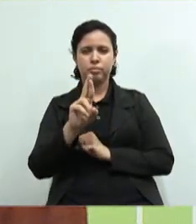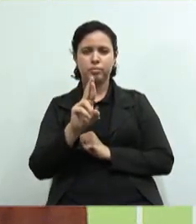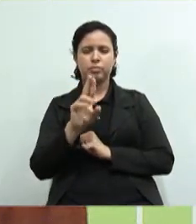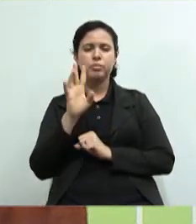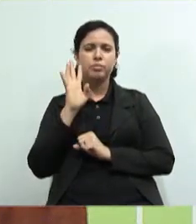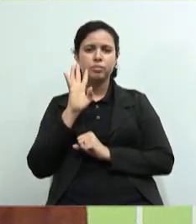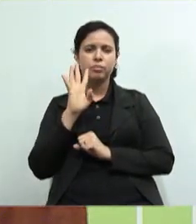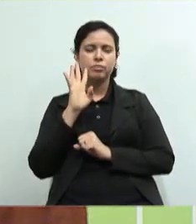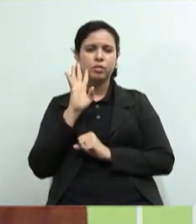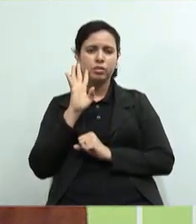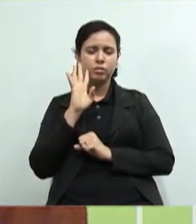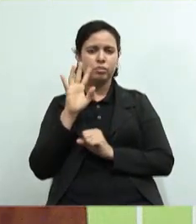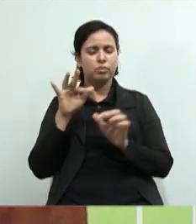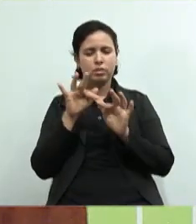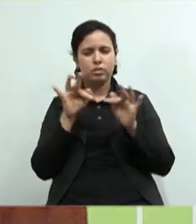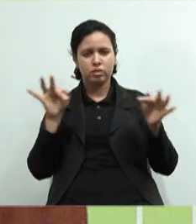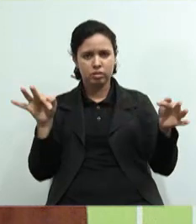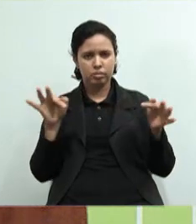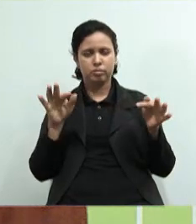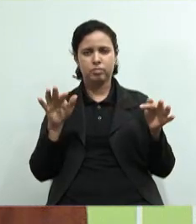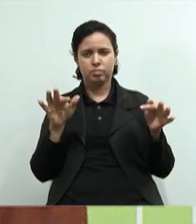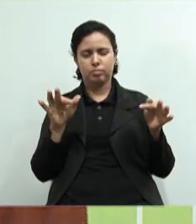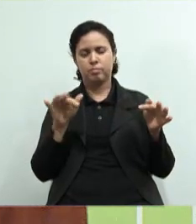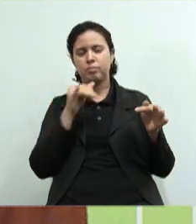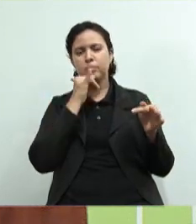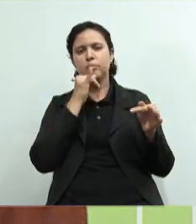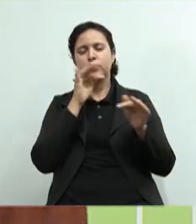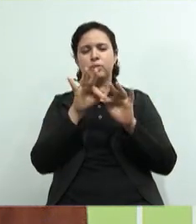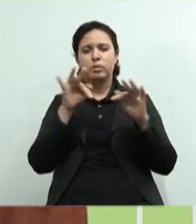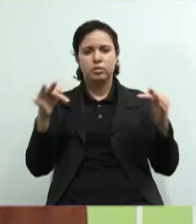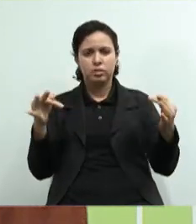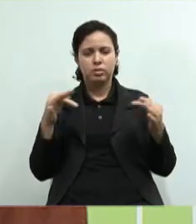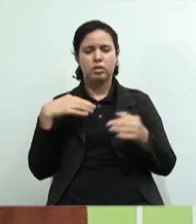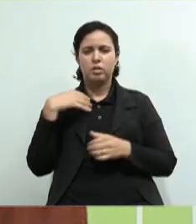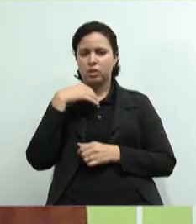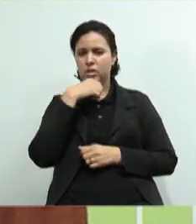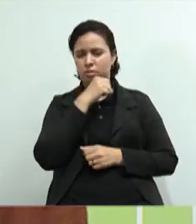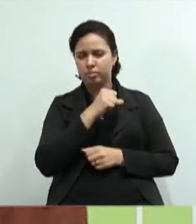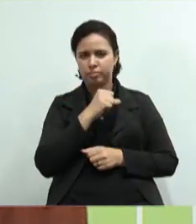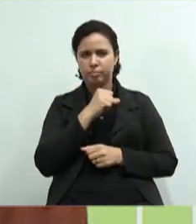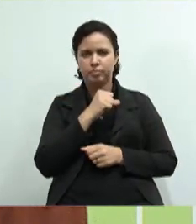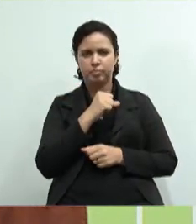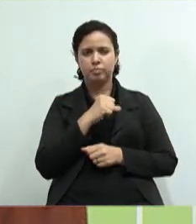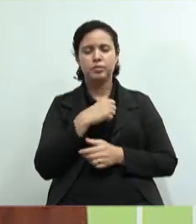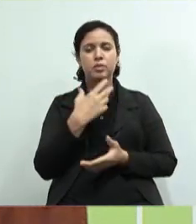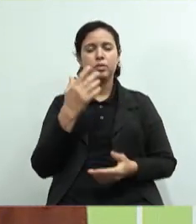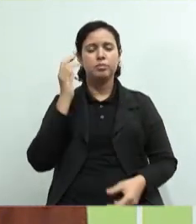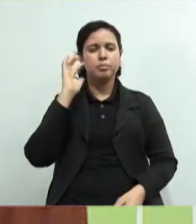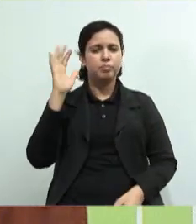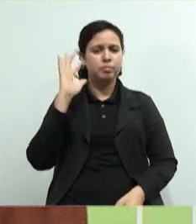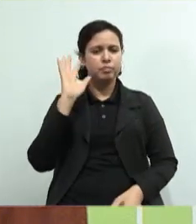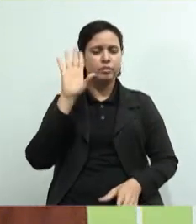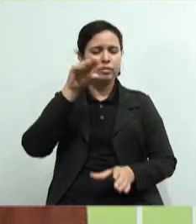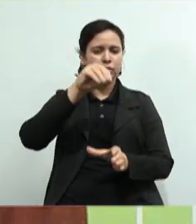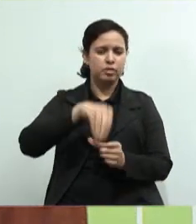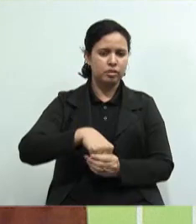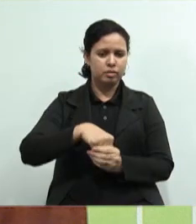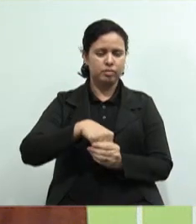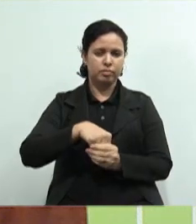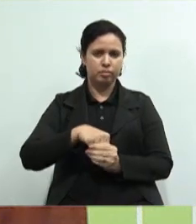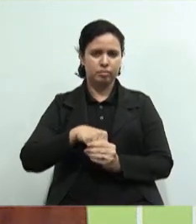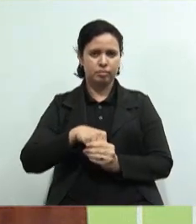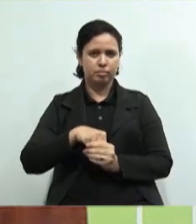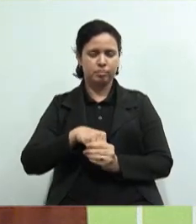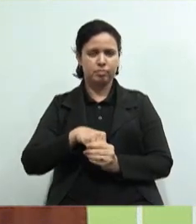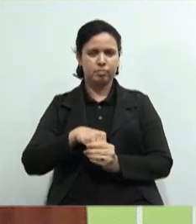exemplo simples, rápido, prático do nosso dia a dia. E aí você imagina dentro de uma organização